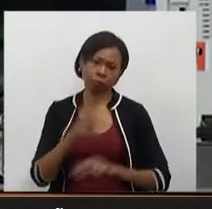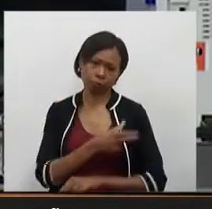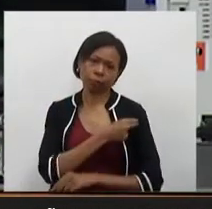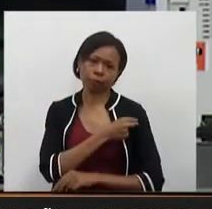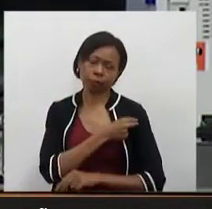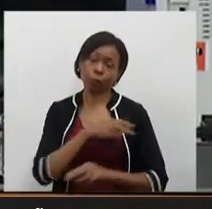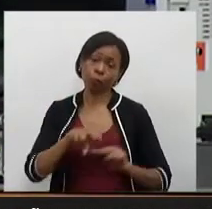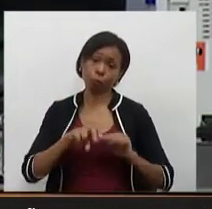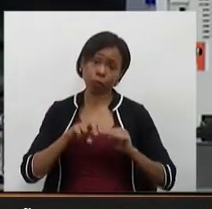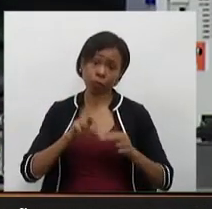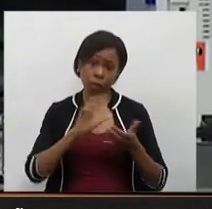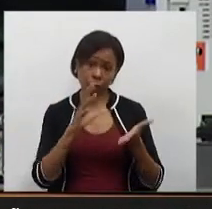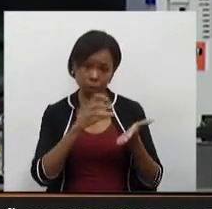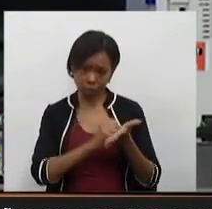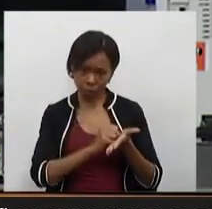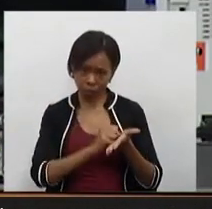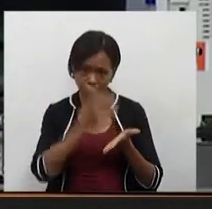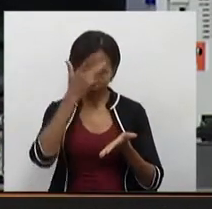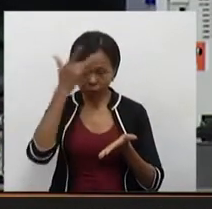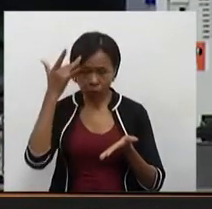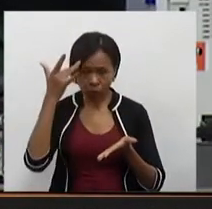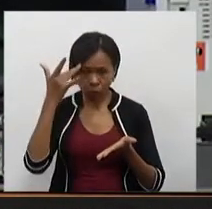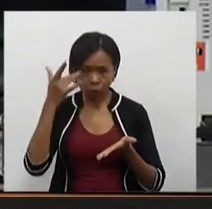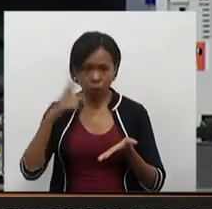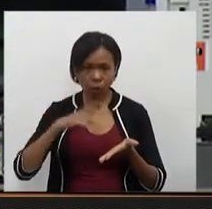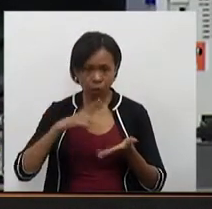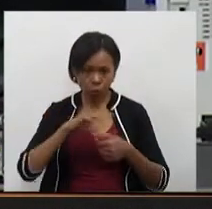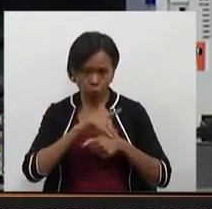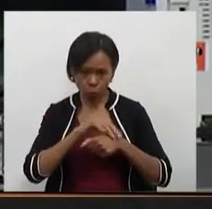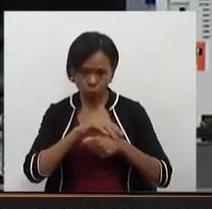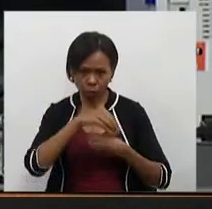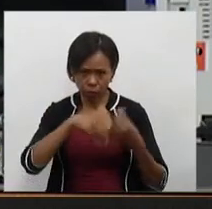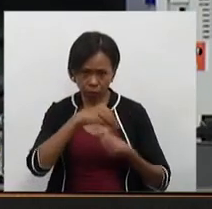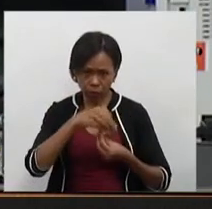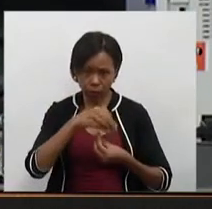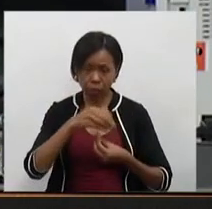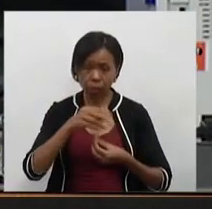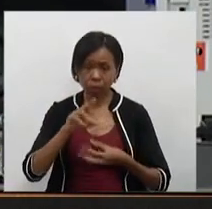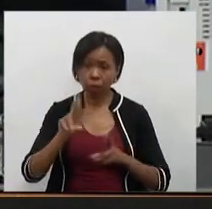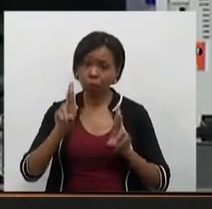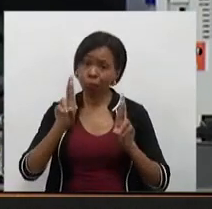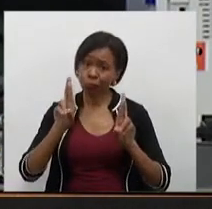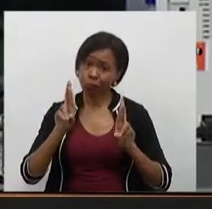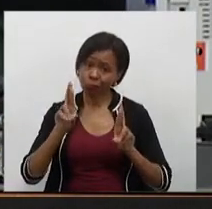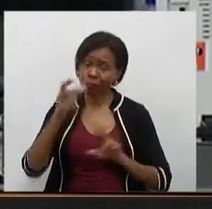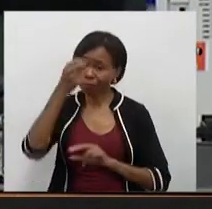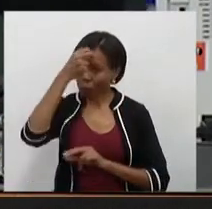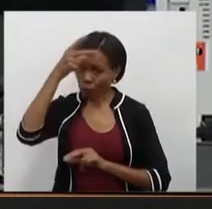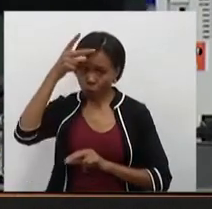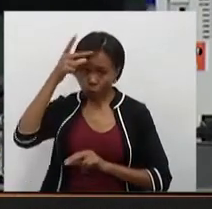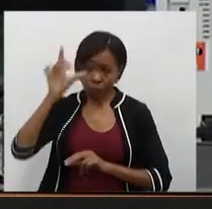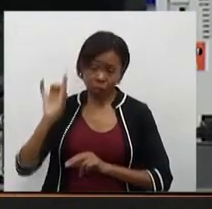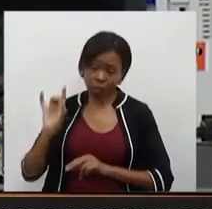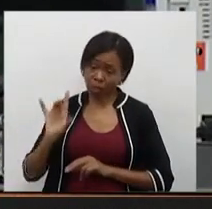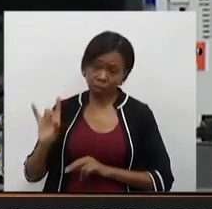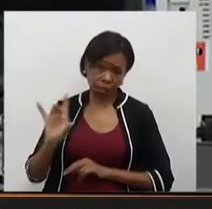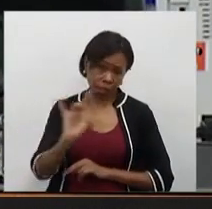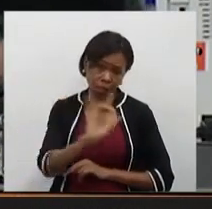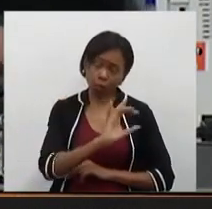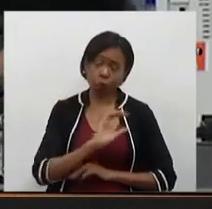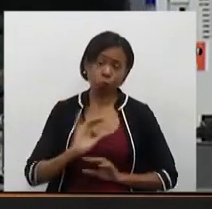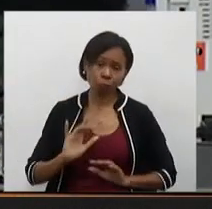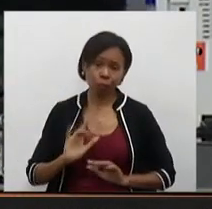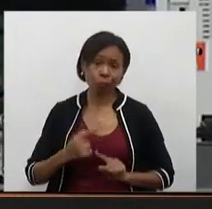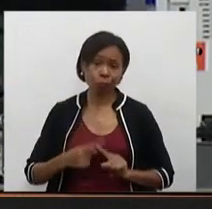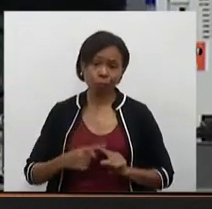cadastro de pessoas com comorbidade tem que ser feito pela prefeitura de cada município, que é ela que